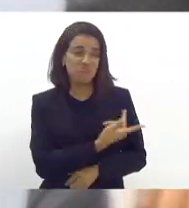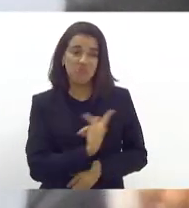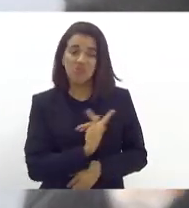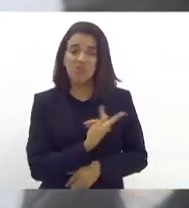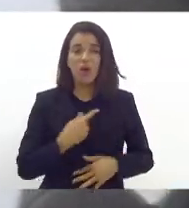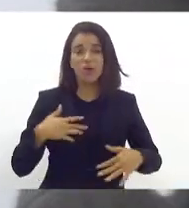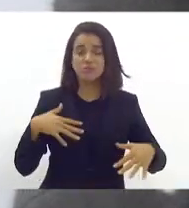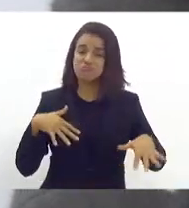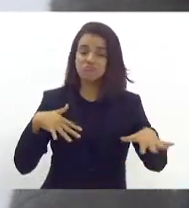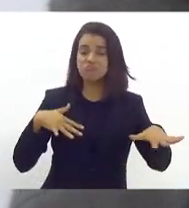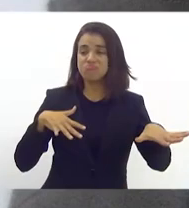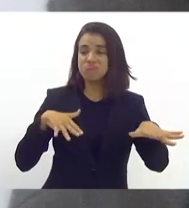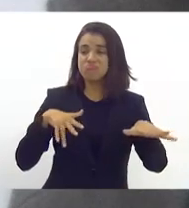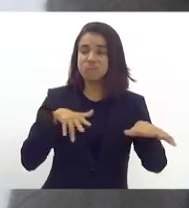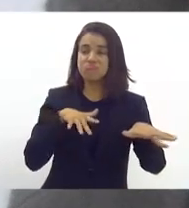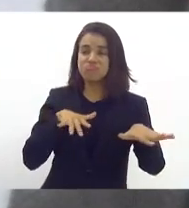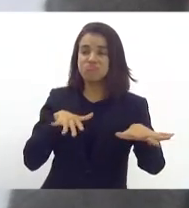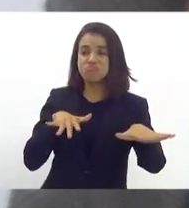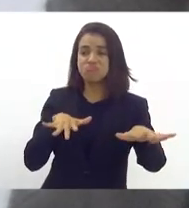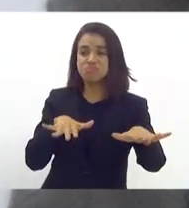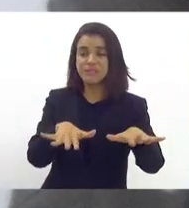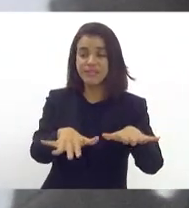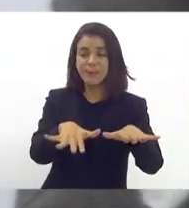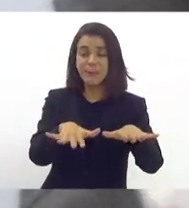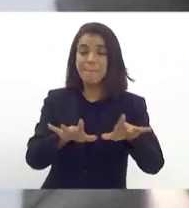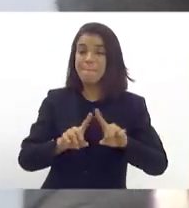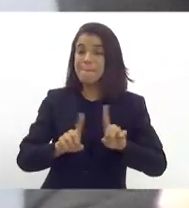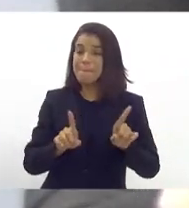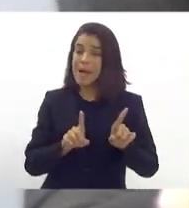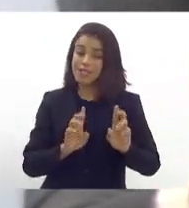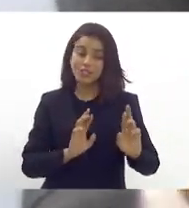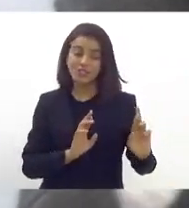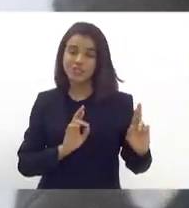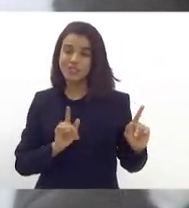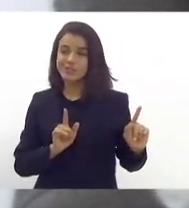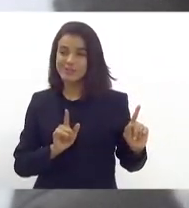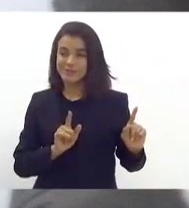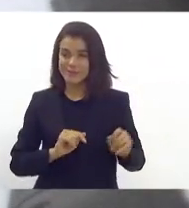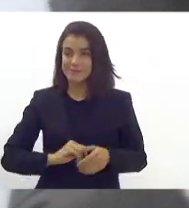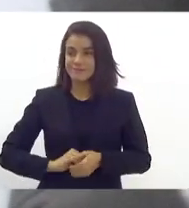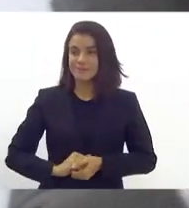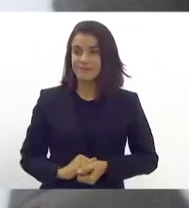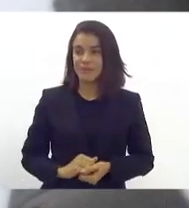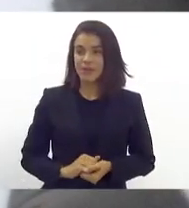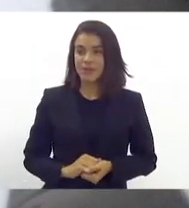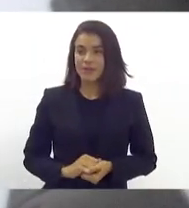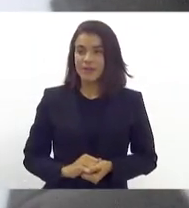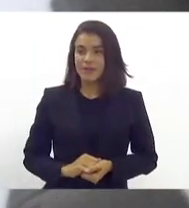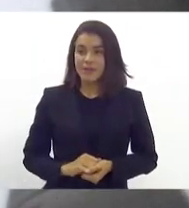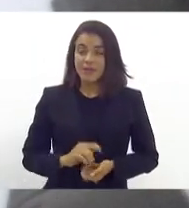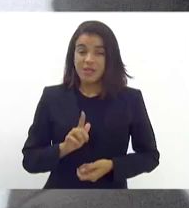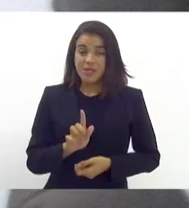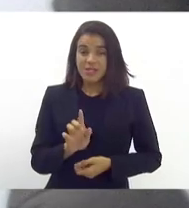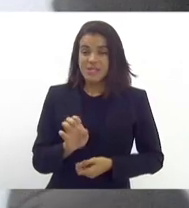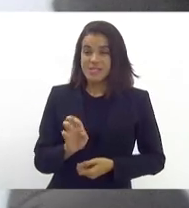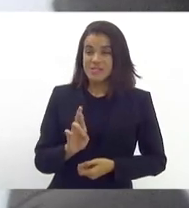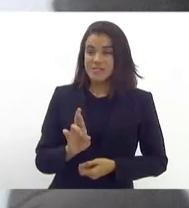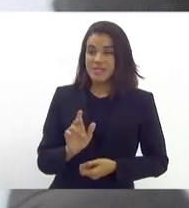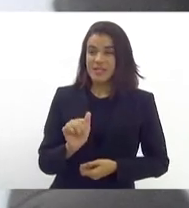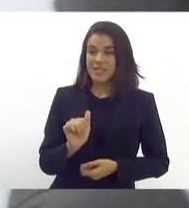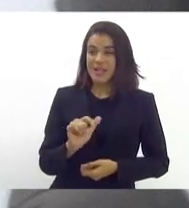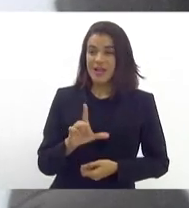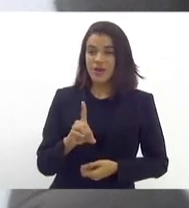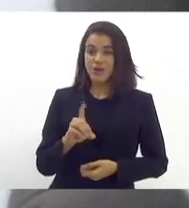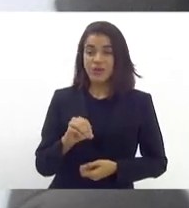da mesma forma não é só que de formas diferentes e o Geraldo é um